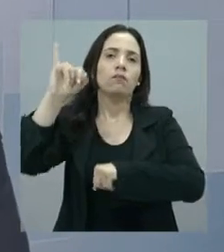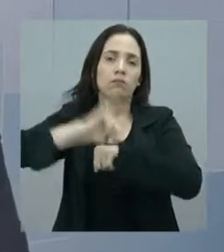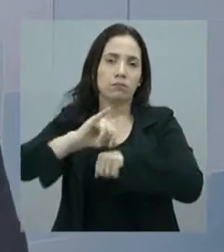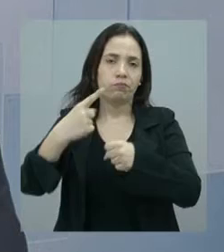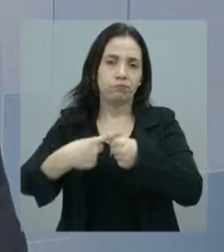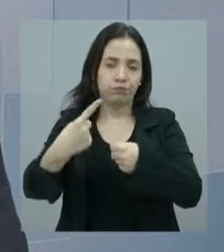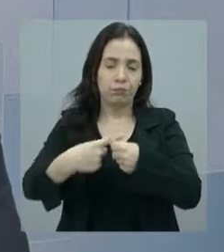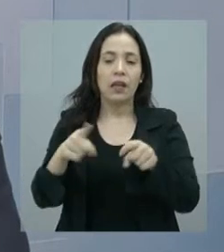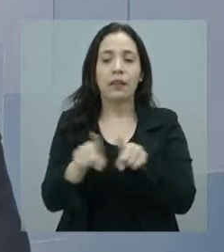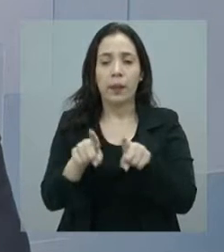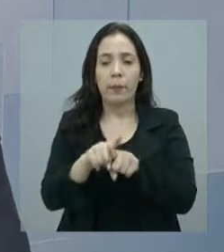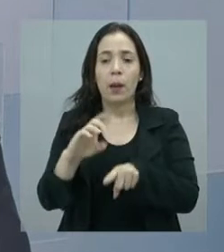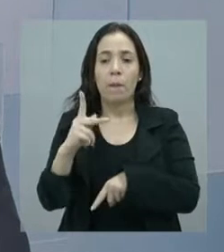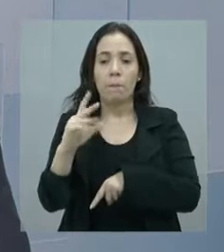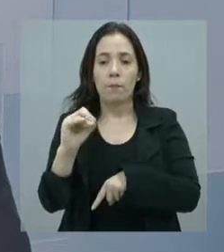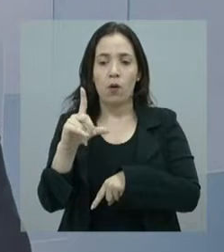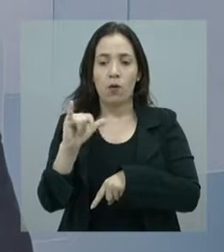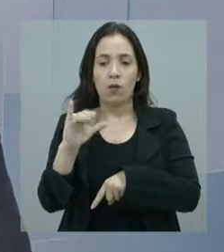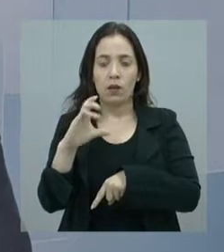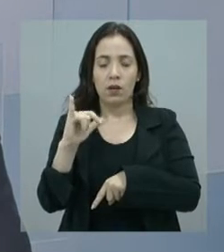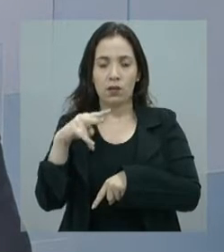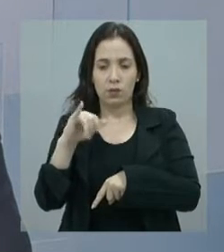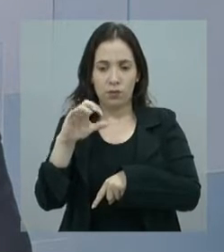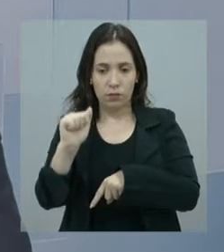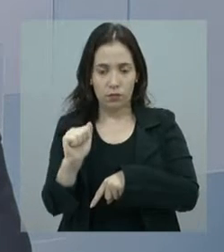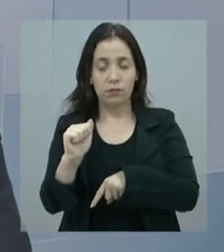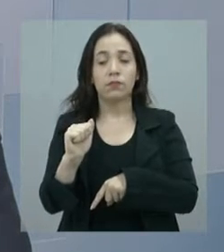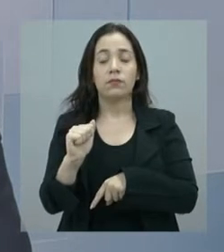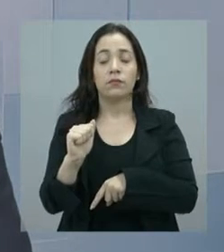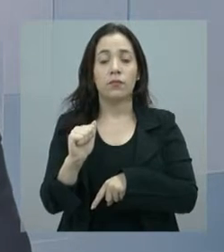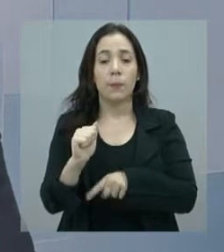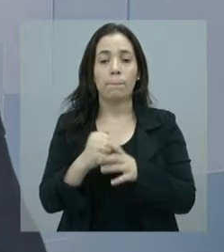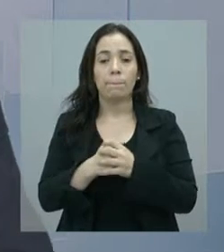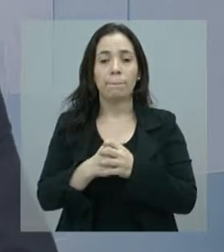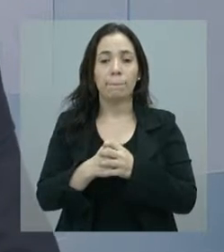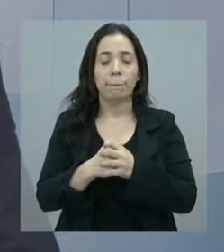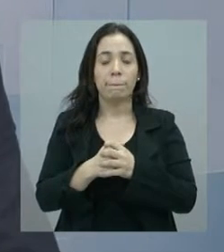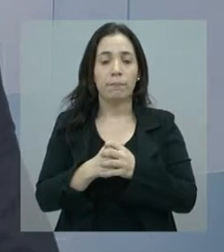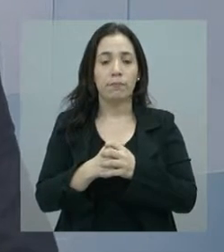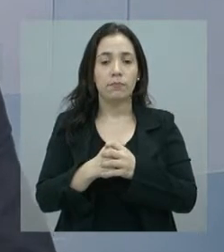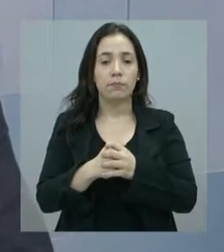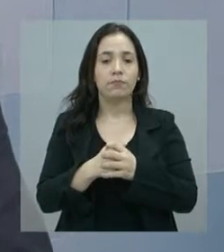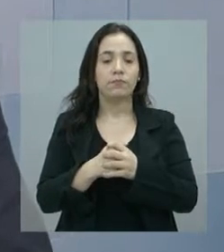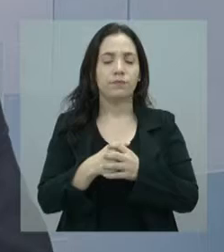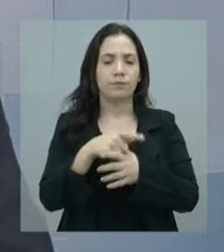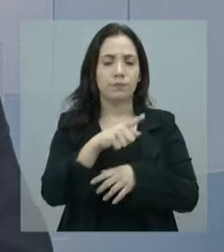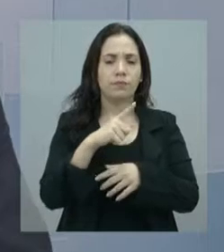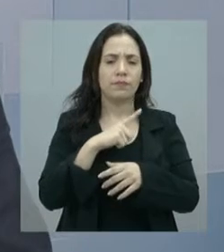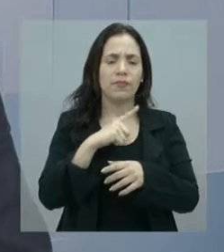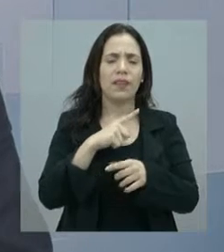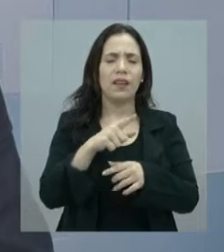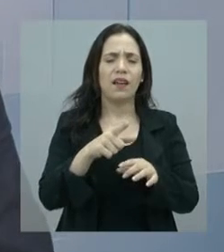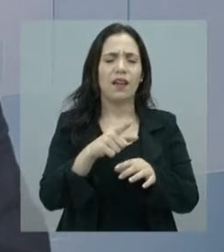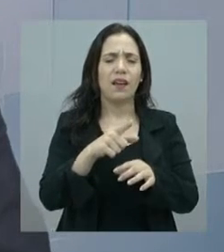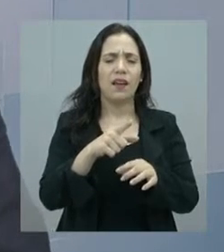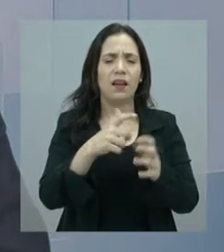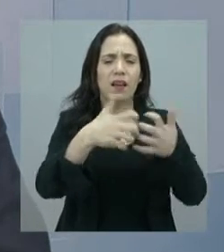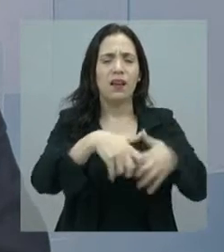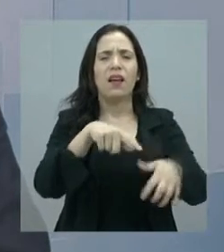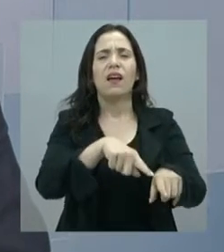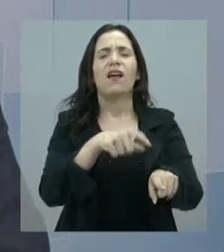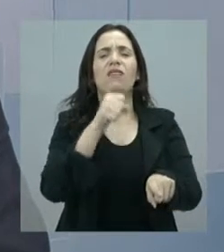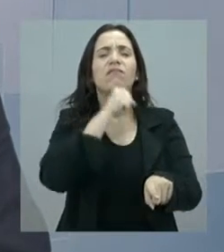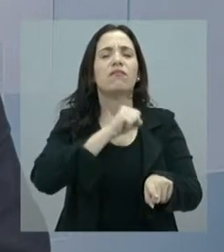da policlínica. Quando chegou o mamógrafo da policlínica, da cidade, que tinha alguns problemas, que era um mamógrafo antigo, não foi mais